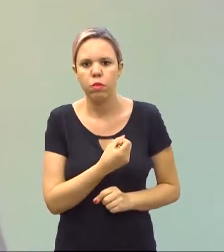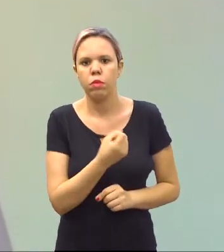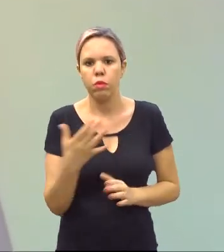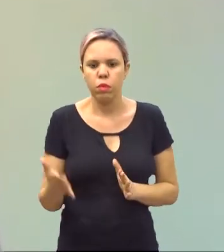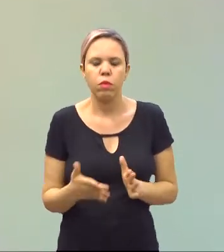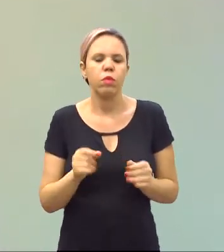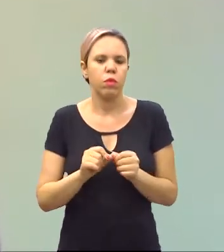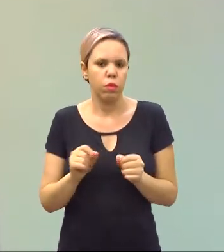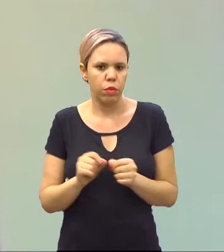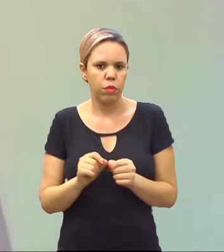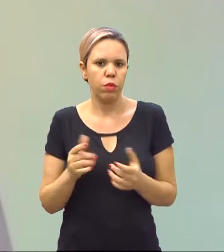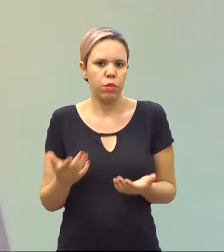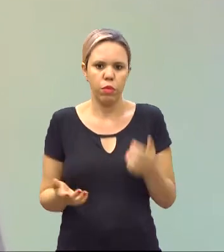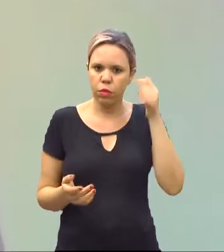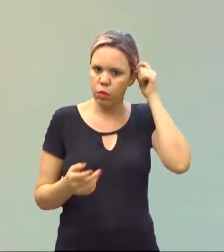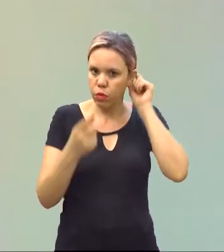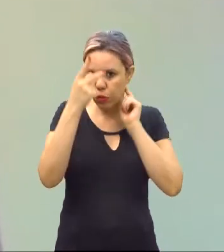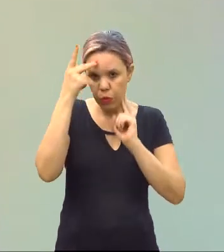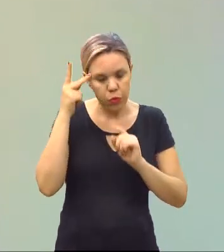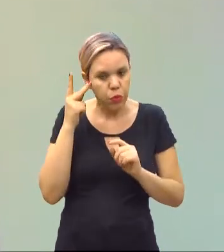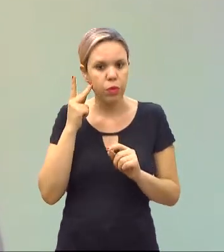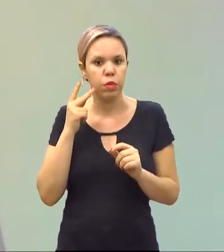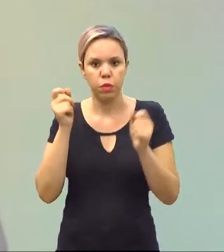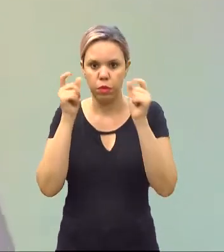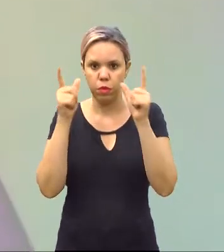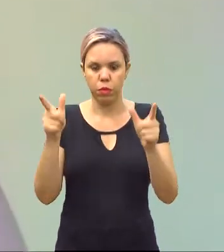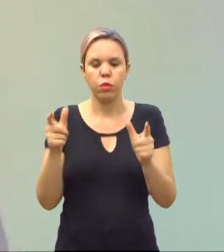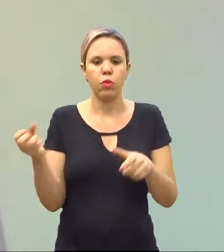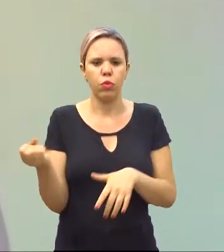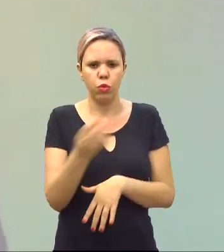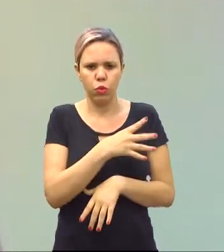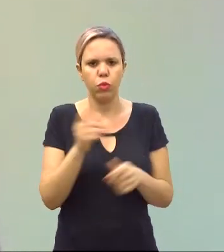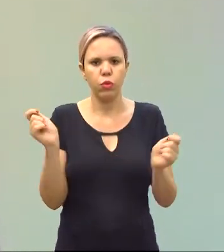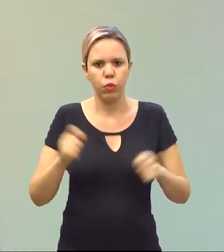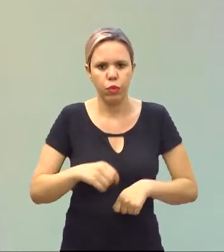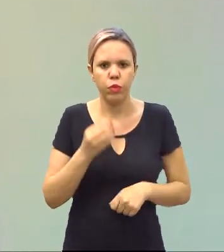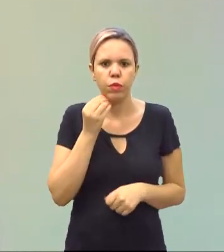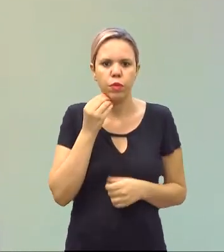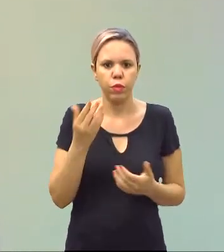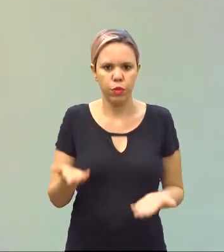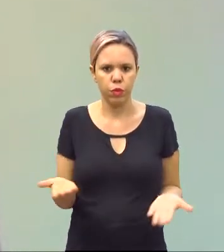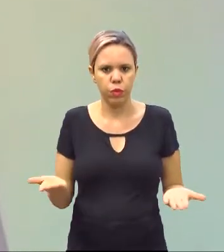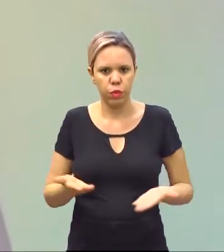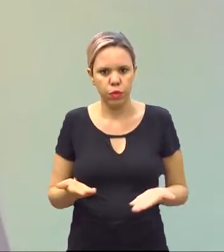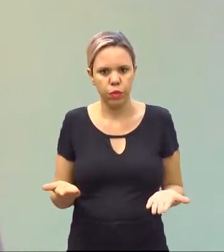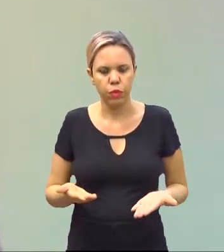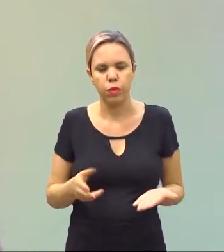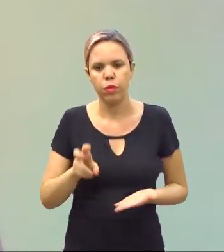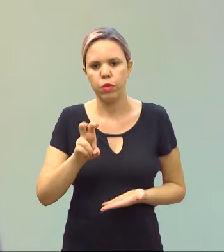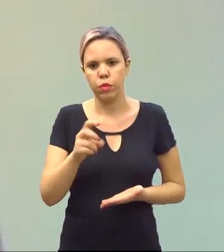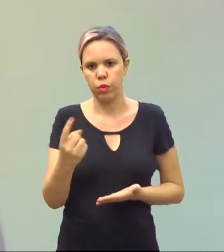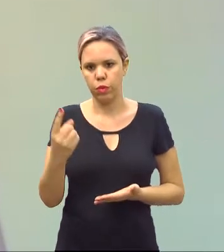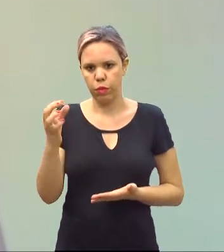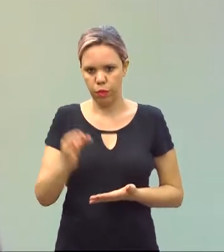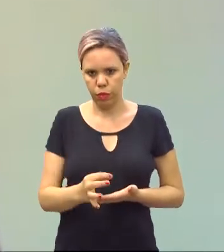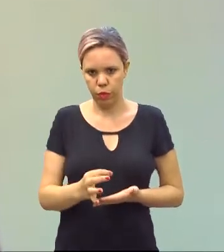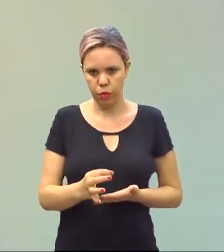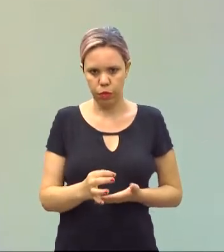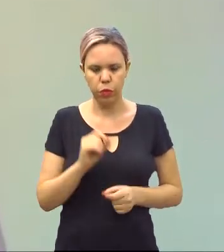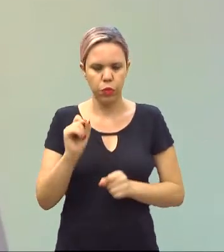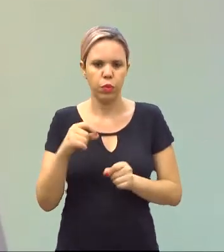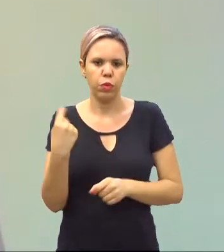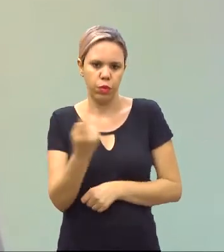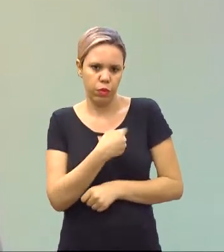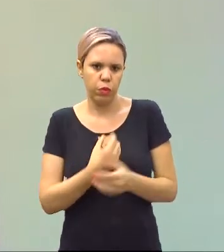produz, e isso fez com que as pessoas despertassem para uma nova possibilidade. Hoje, 51% do